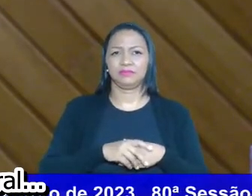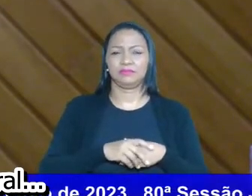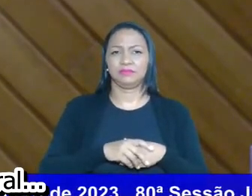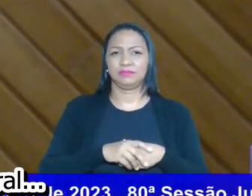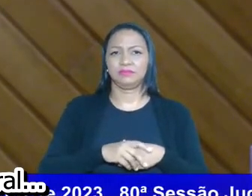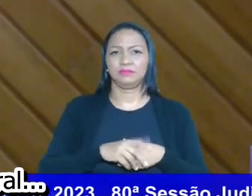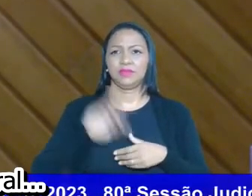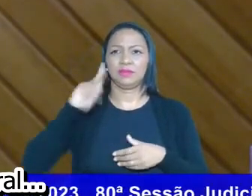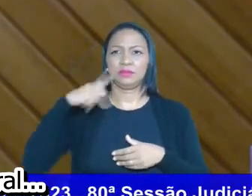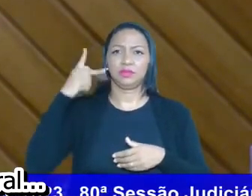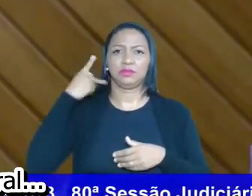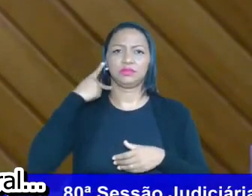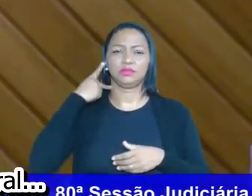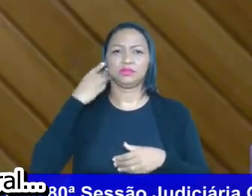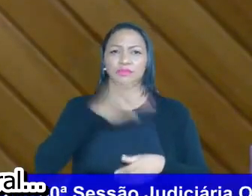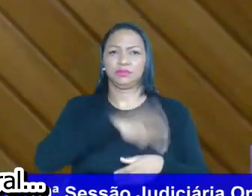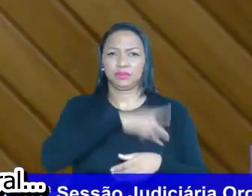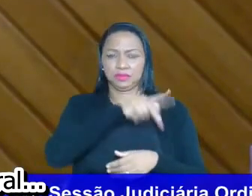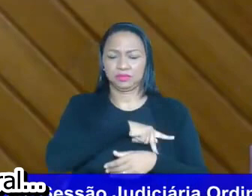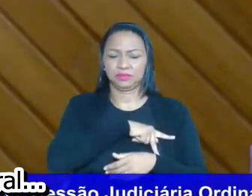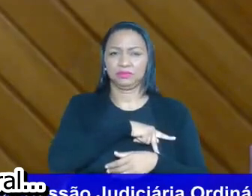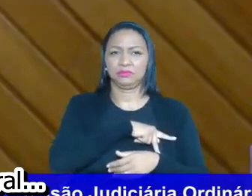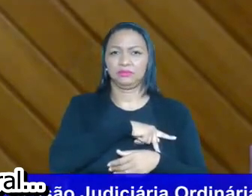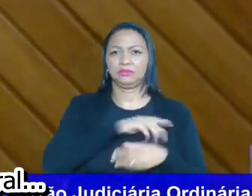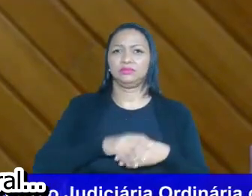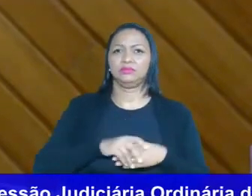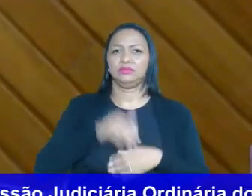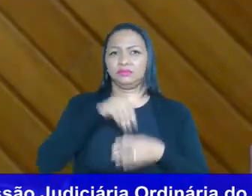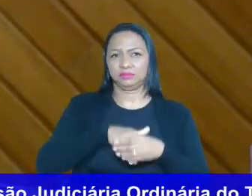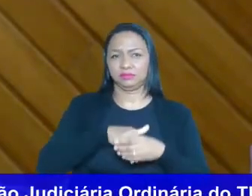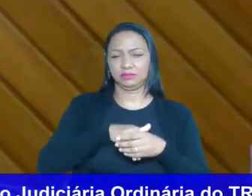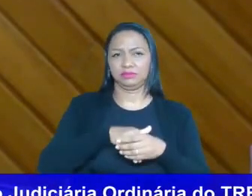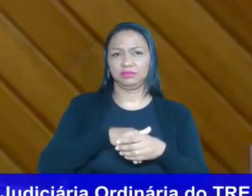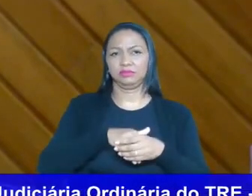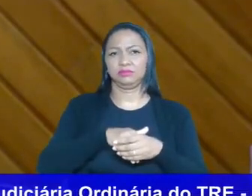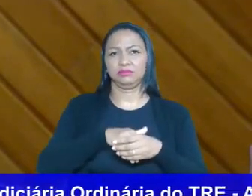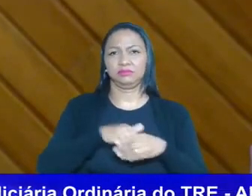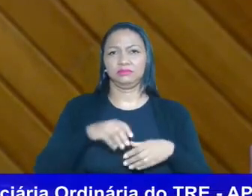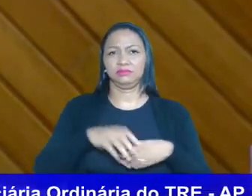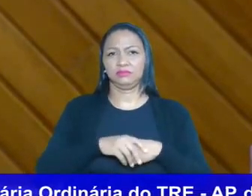doutor procurador do Ministério Público Eleitoral,